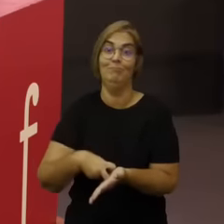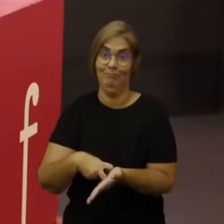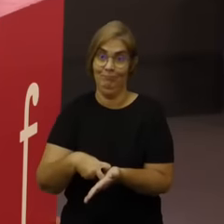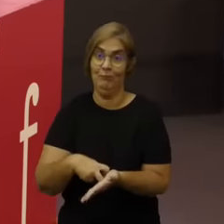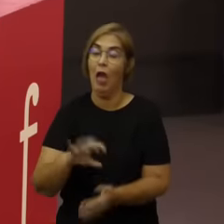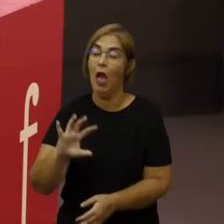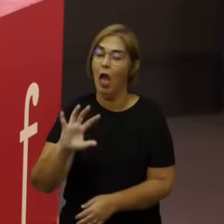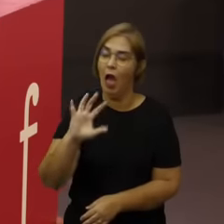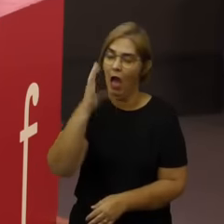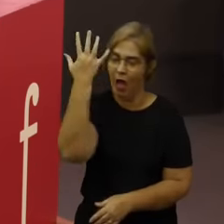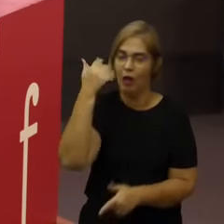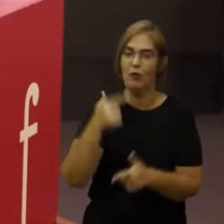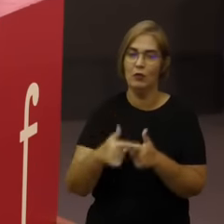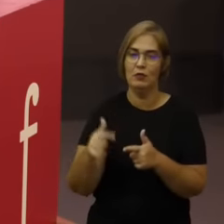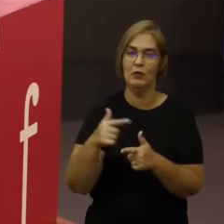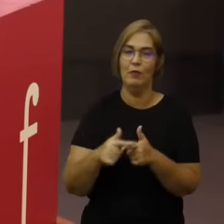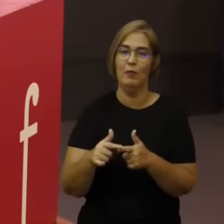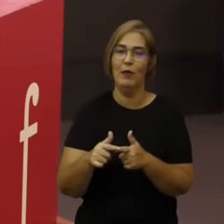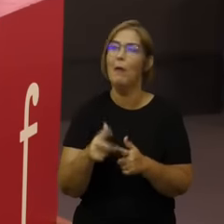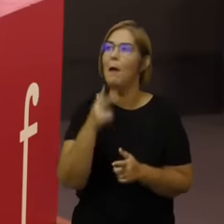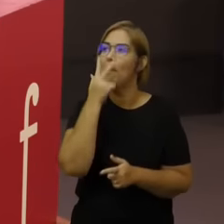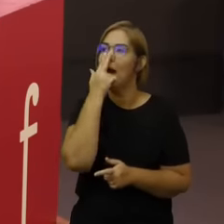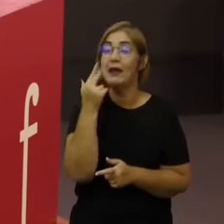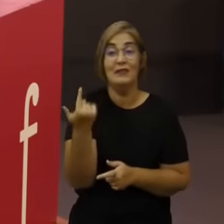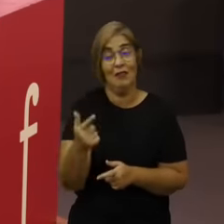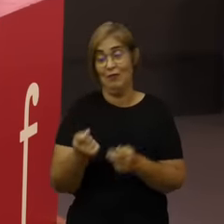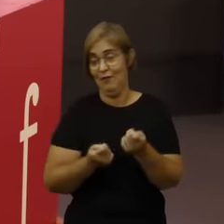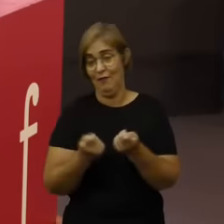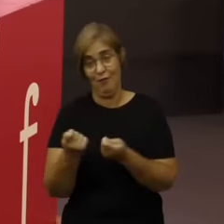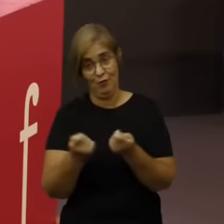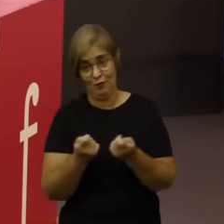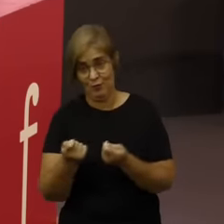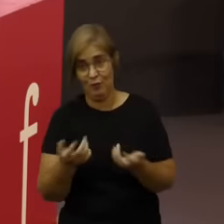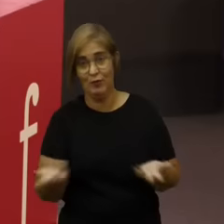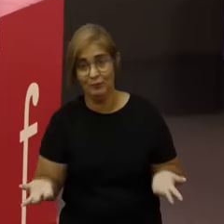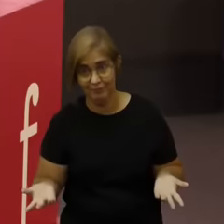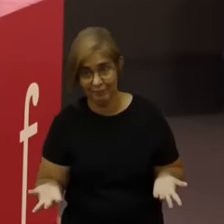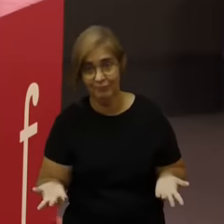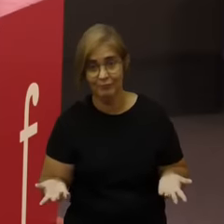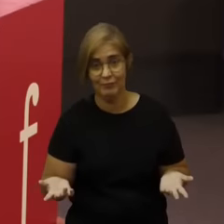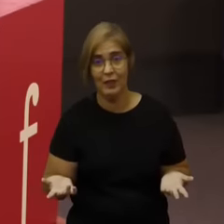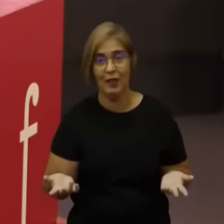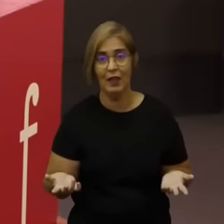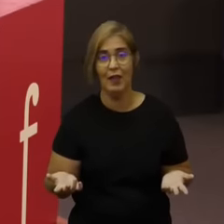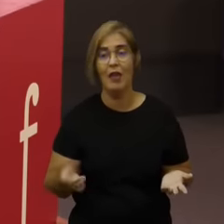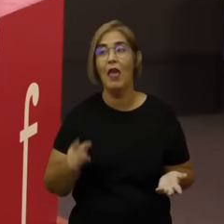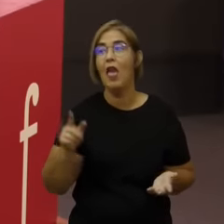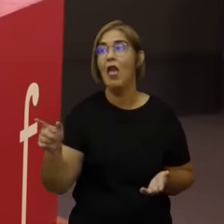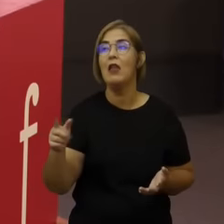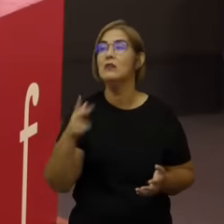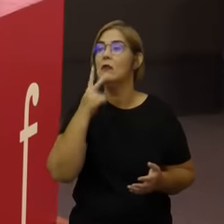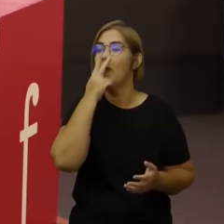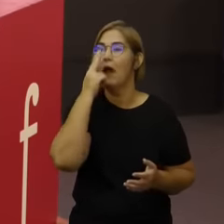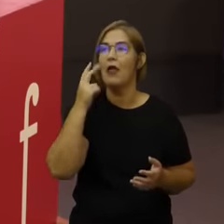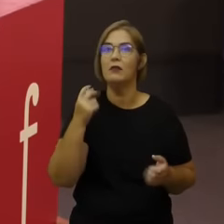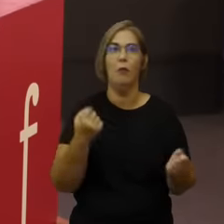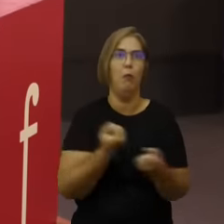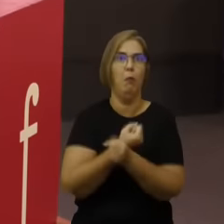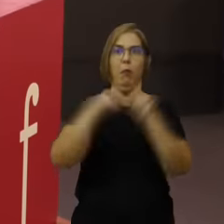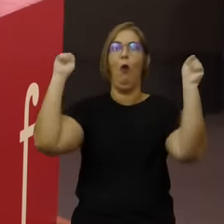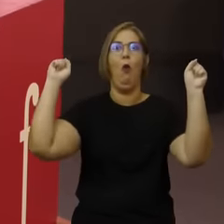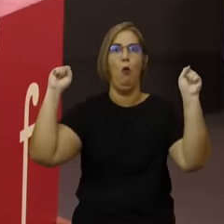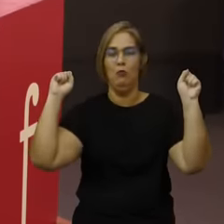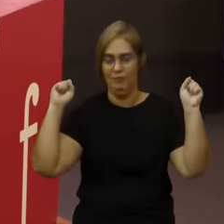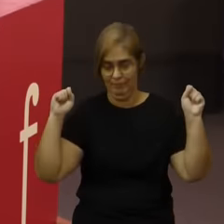realização imprudente, né, o que os gregos chamam também de híbris, né, de uma realização híbrida que eh